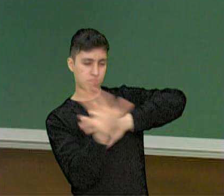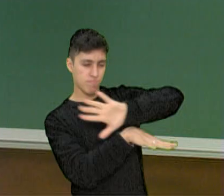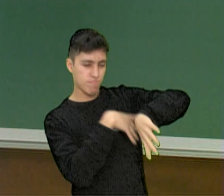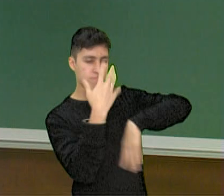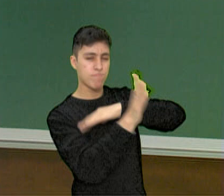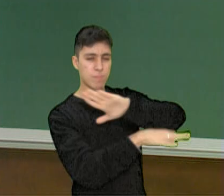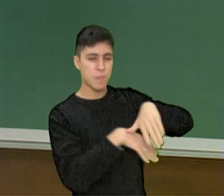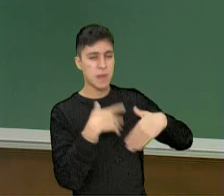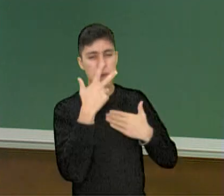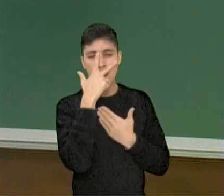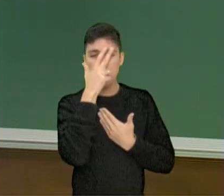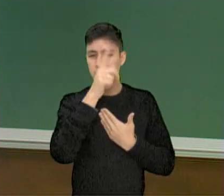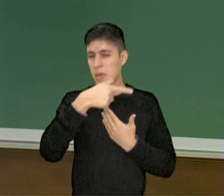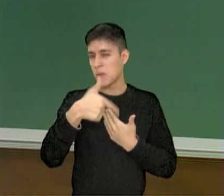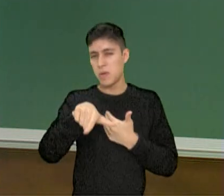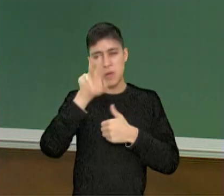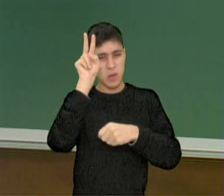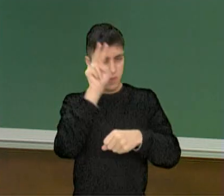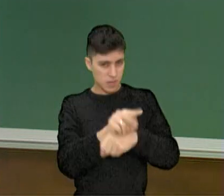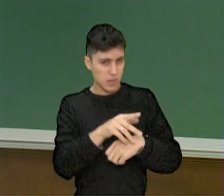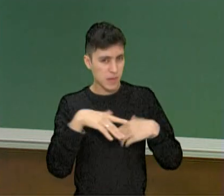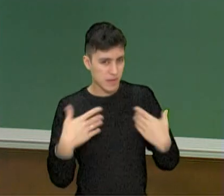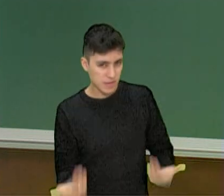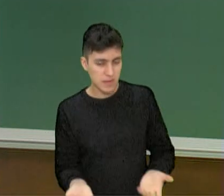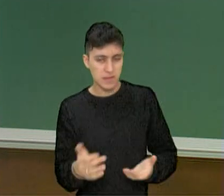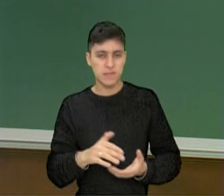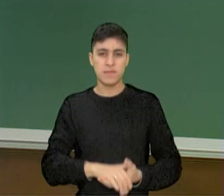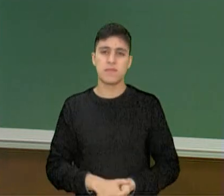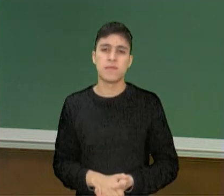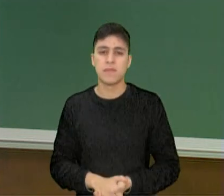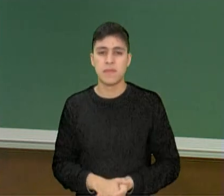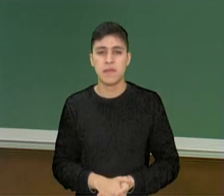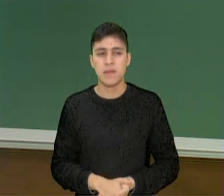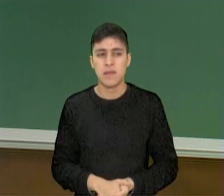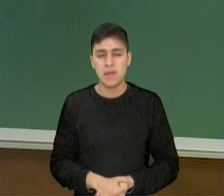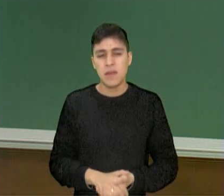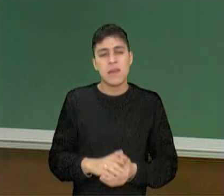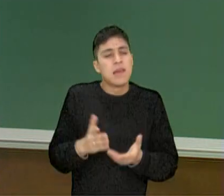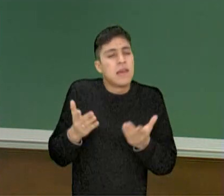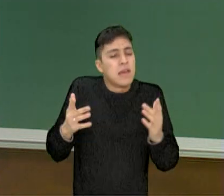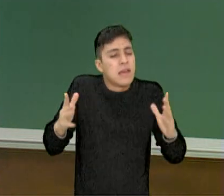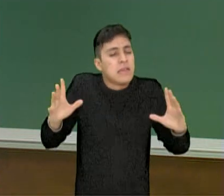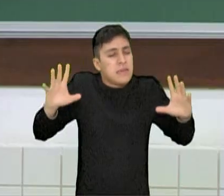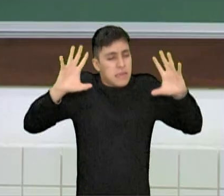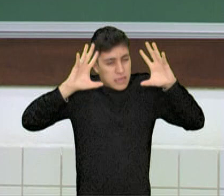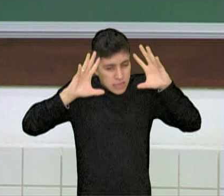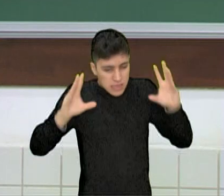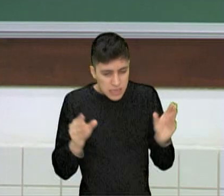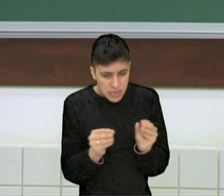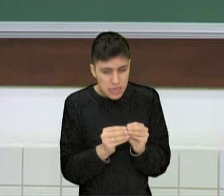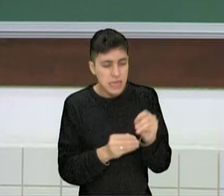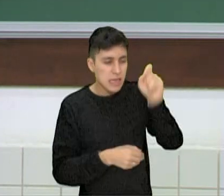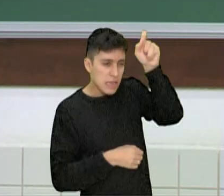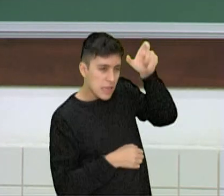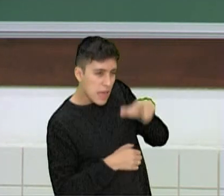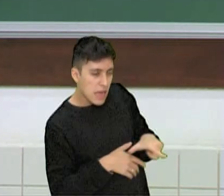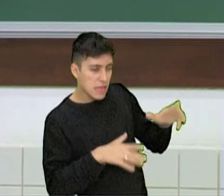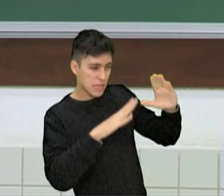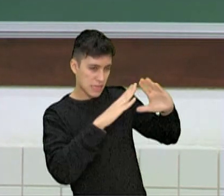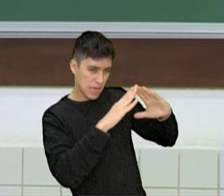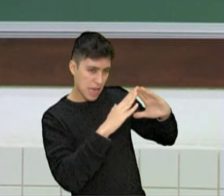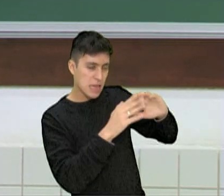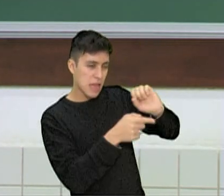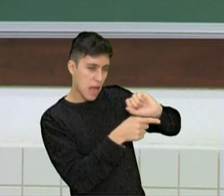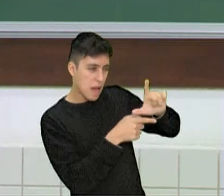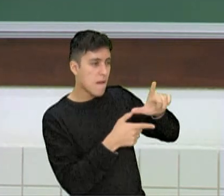casa do planeta Terra. Ou seja, del meio ambiente. Então, quem tem casa alugada, quem aluga casa,